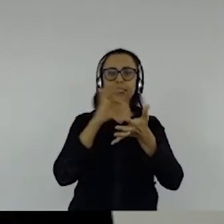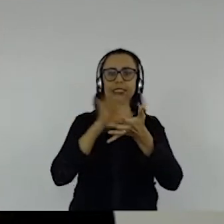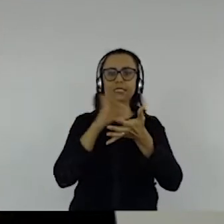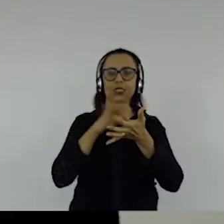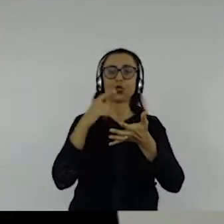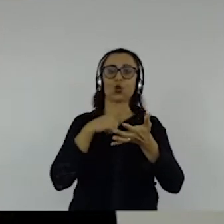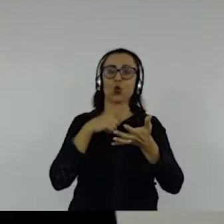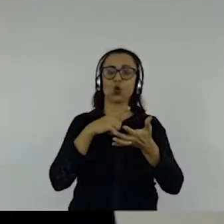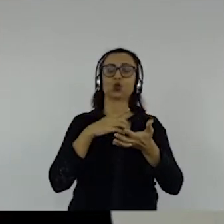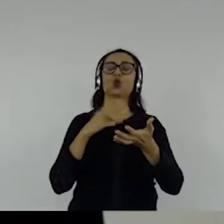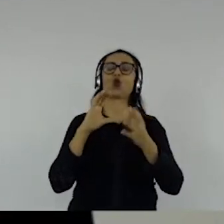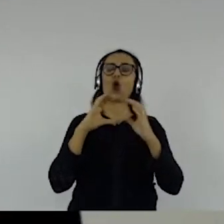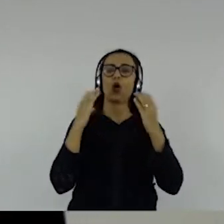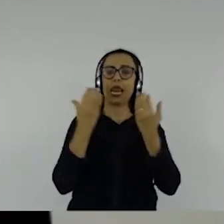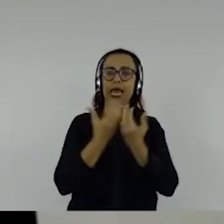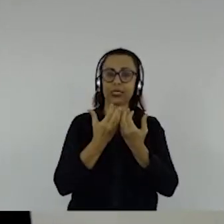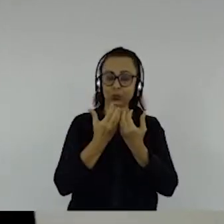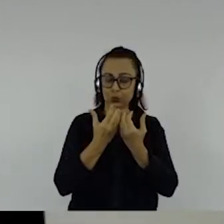Congresso Digital.